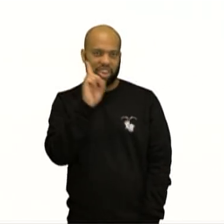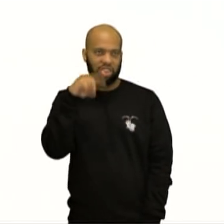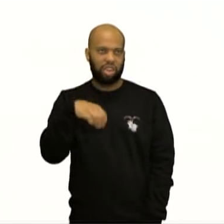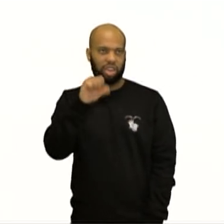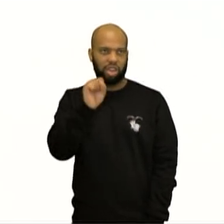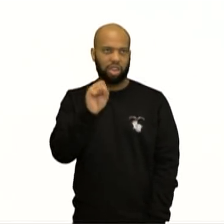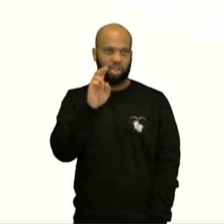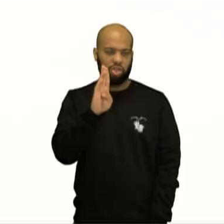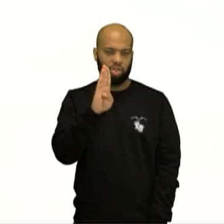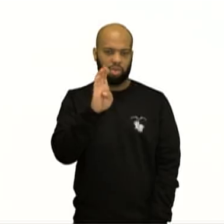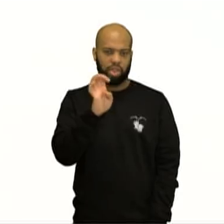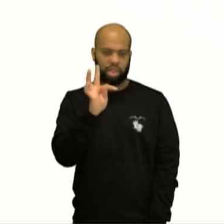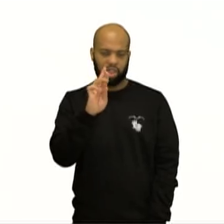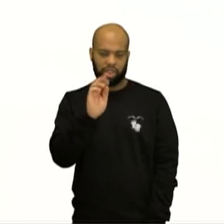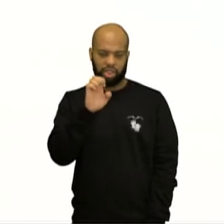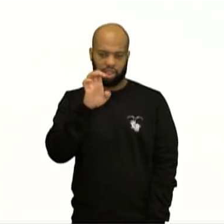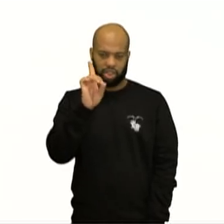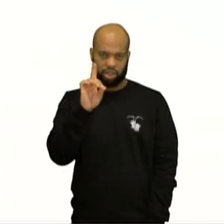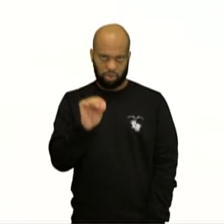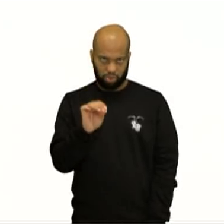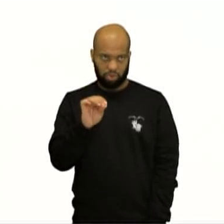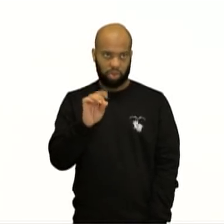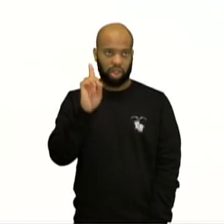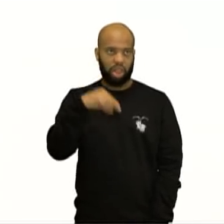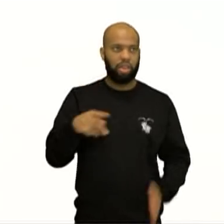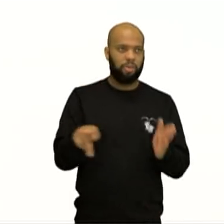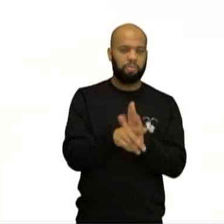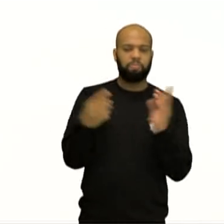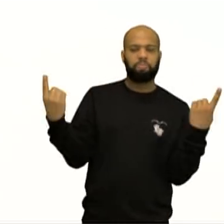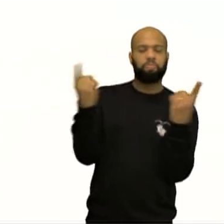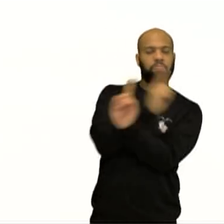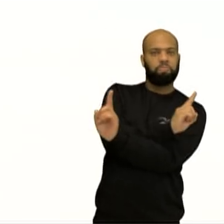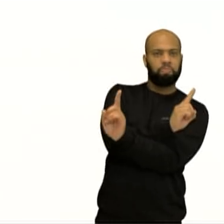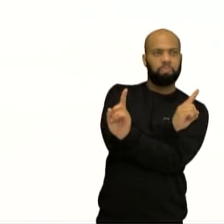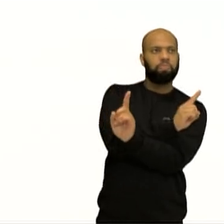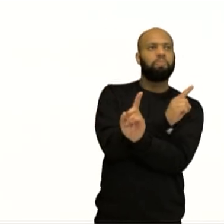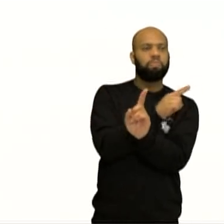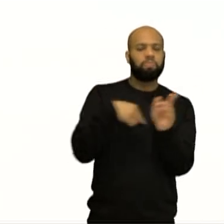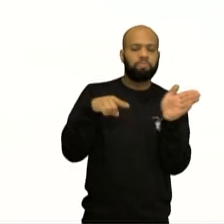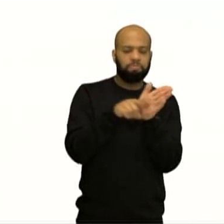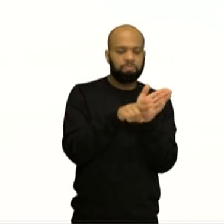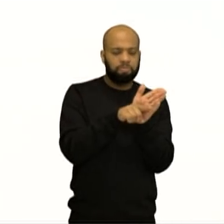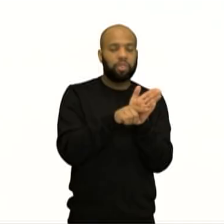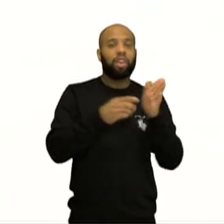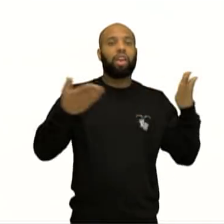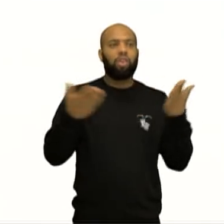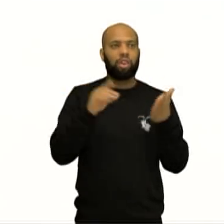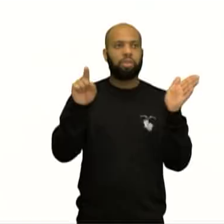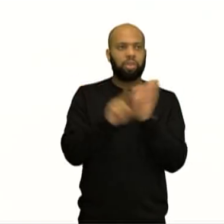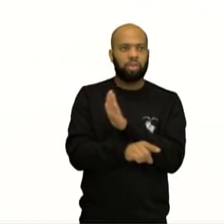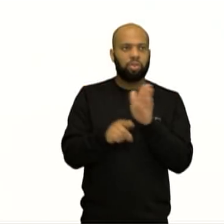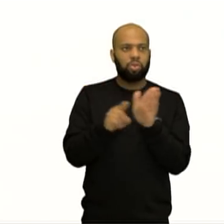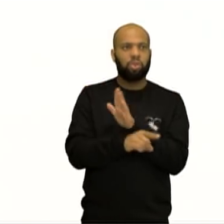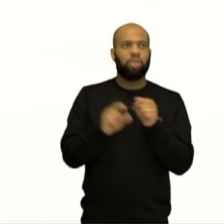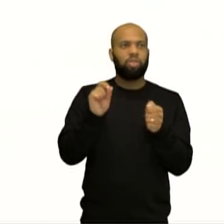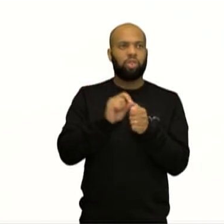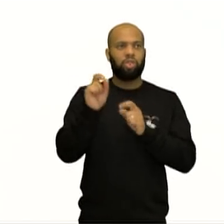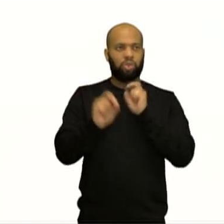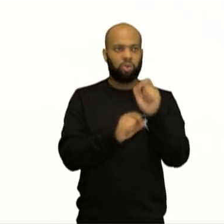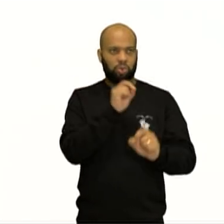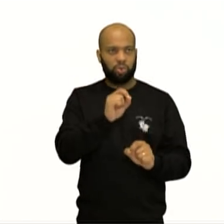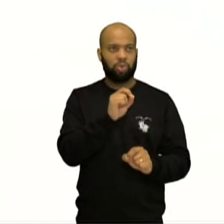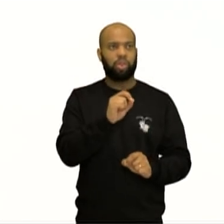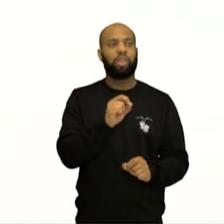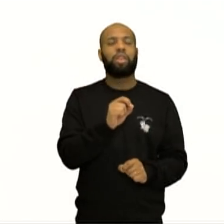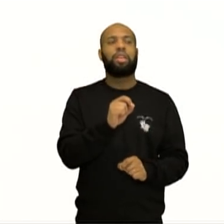ano, quando a gente trabalha as operações inversas da adição. Então, nesse exercício que a gente vai fazer agora, vejam, a